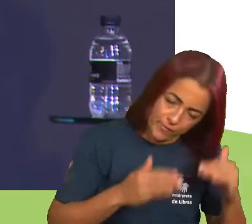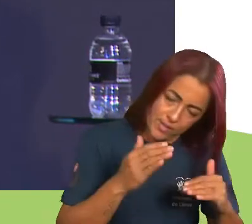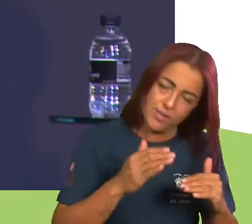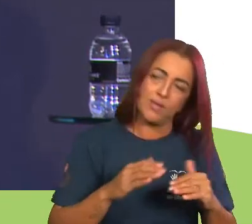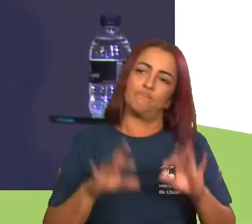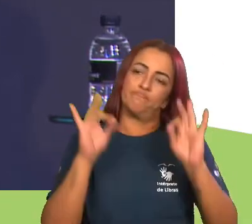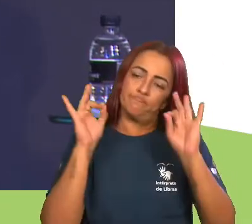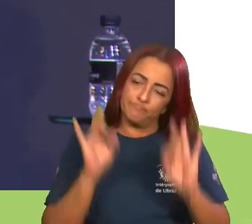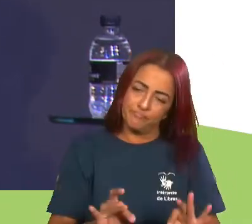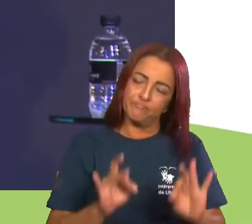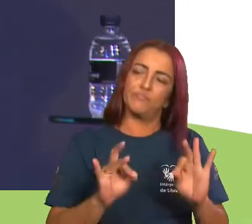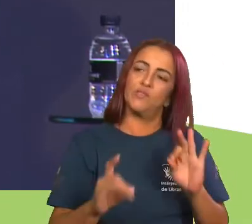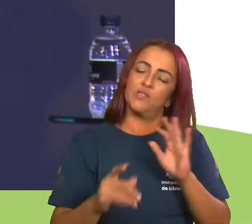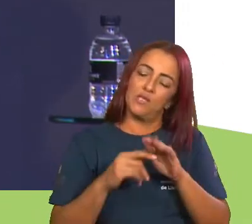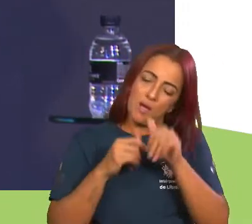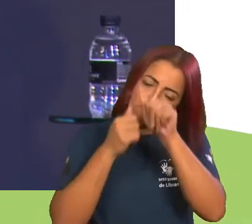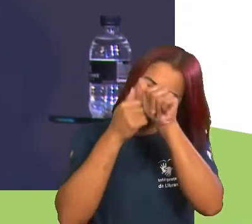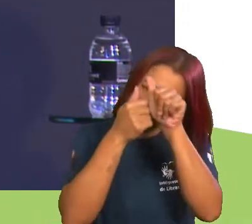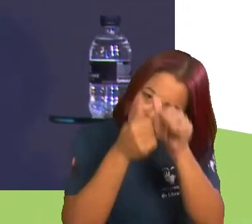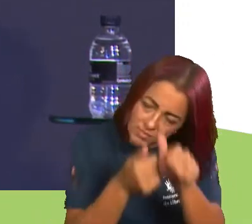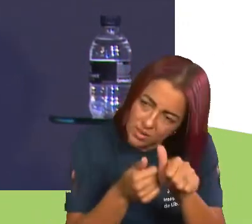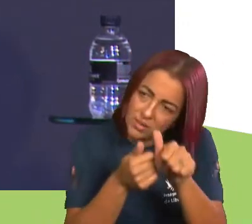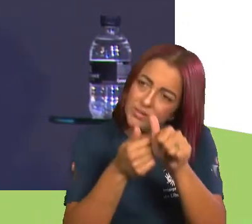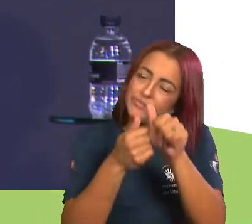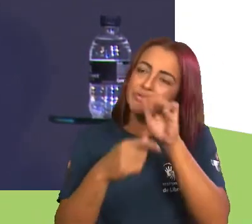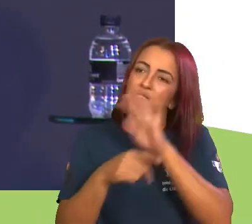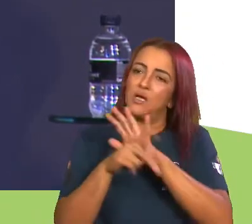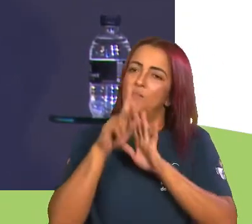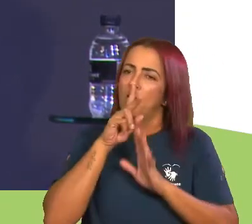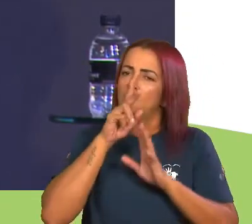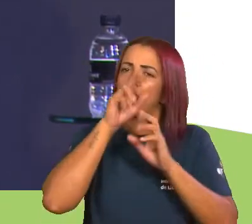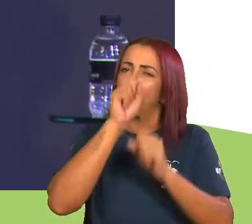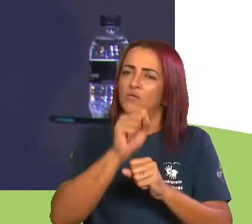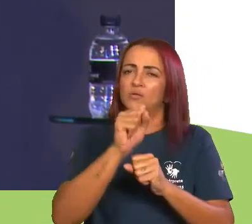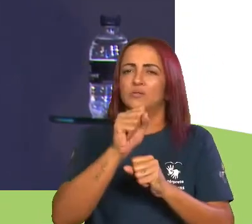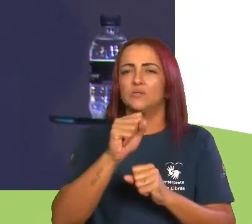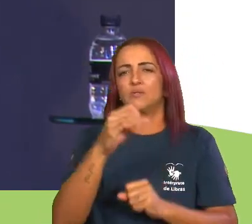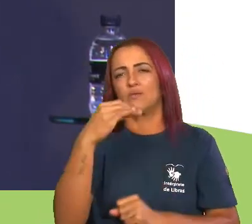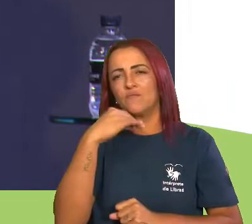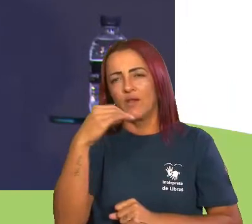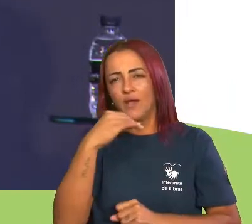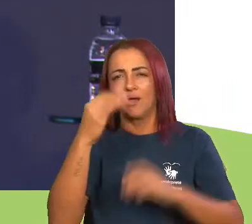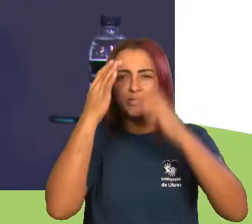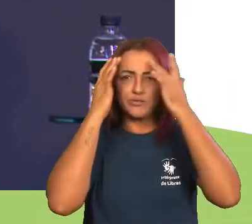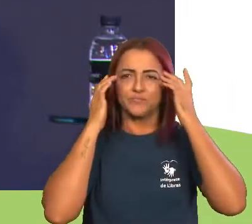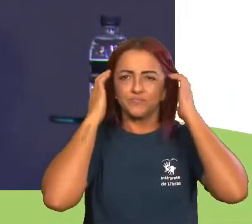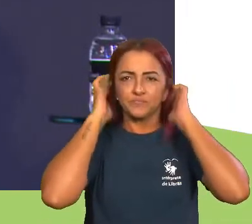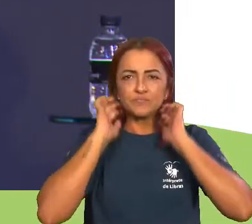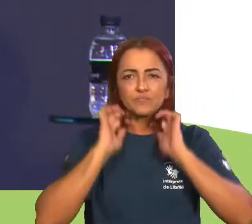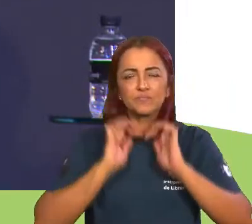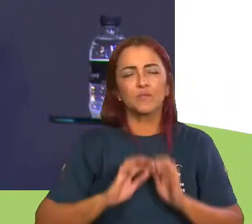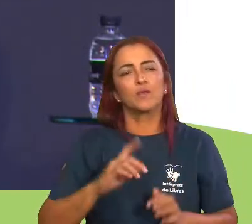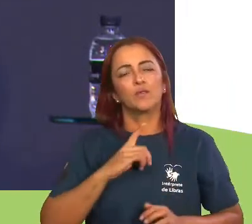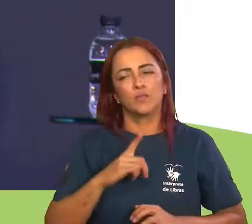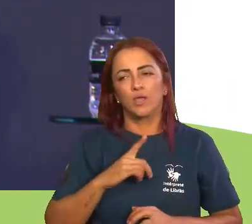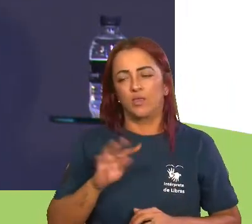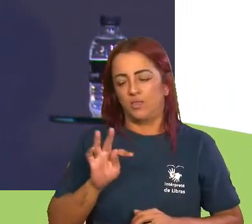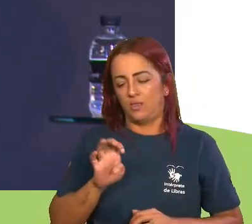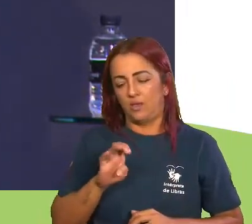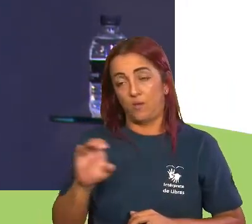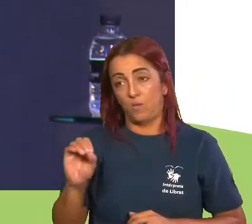se aproximando de uma força tão frágil. O Theo talvez